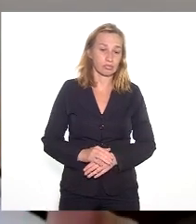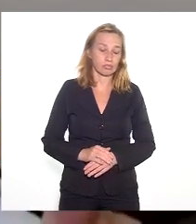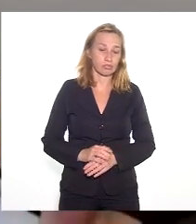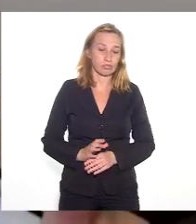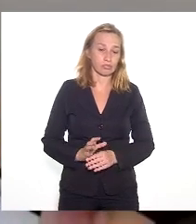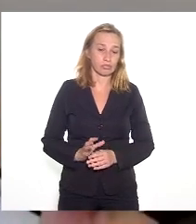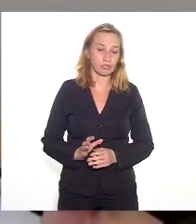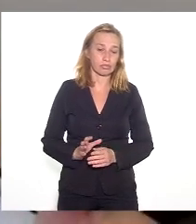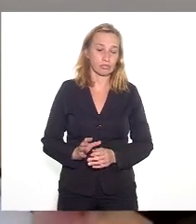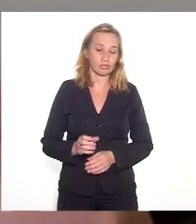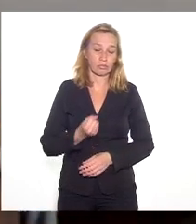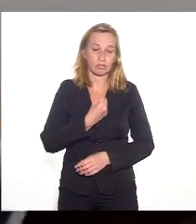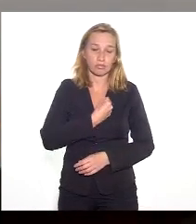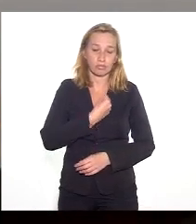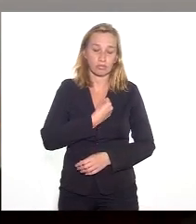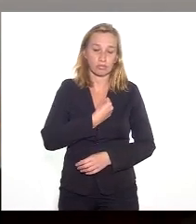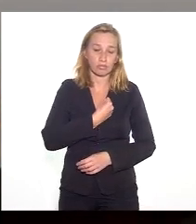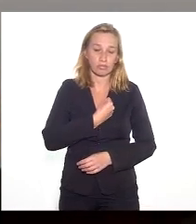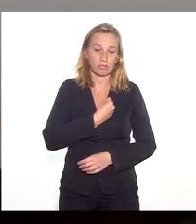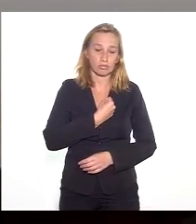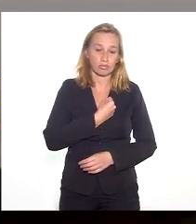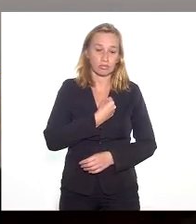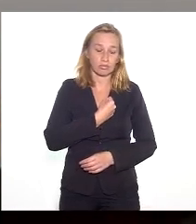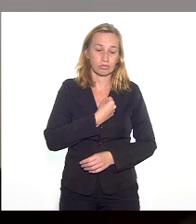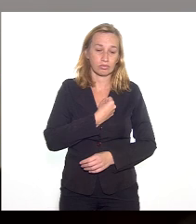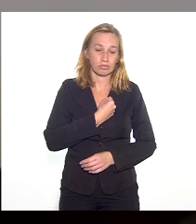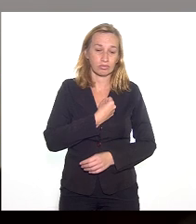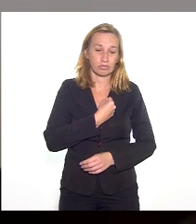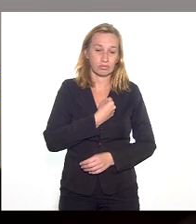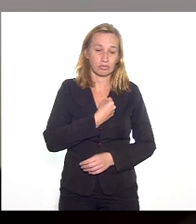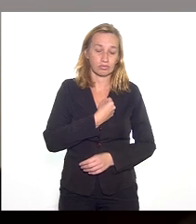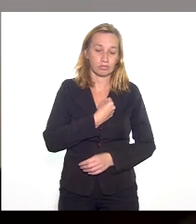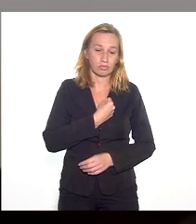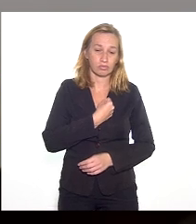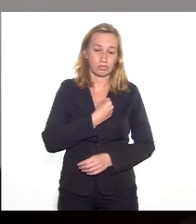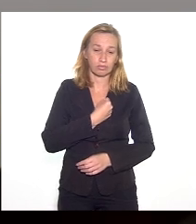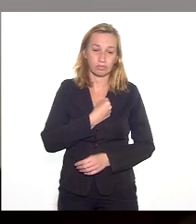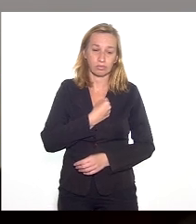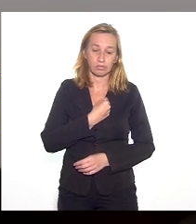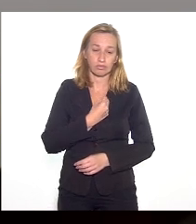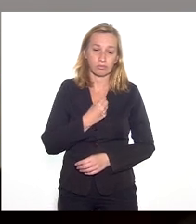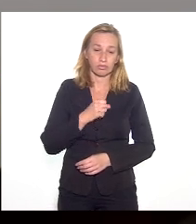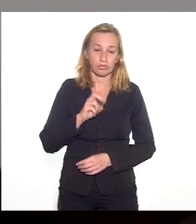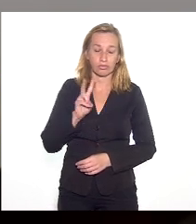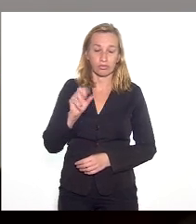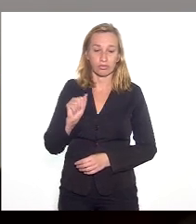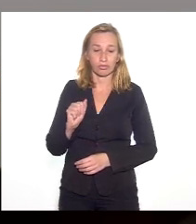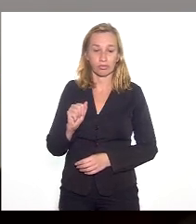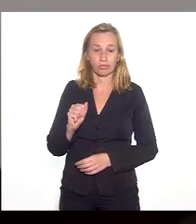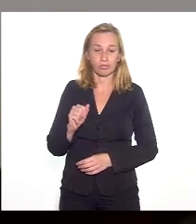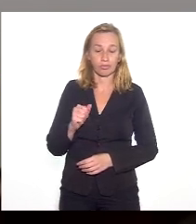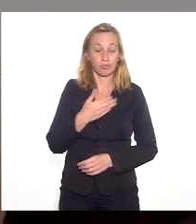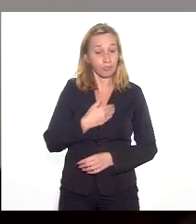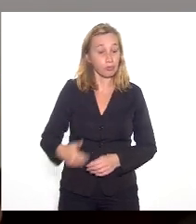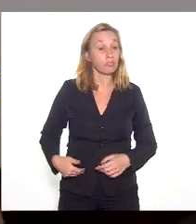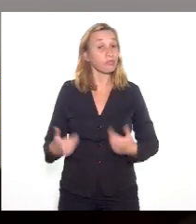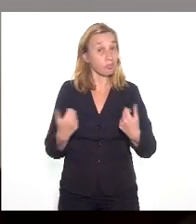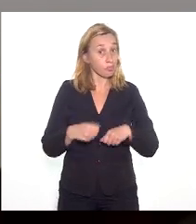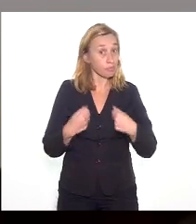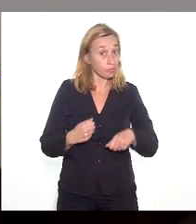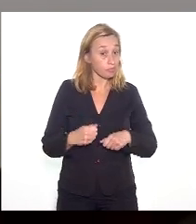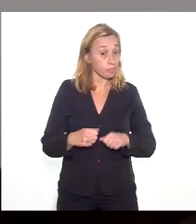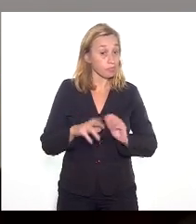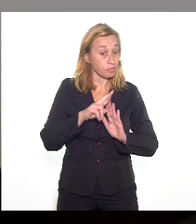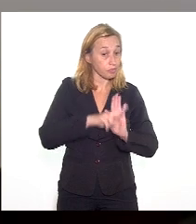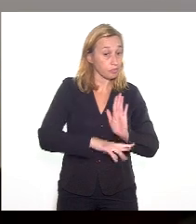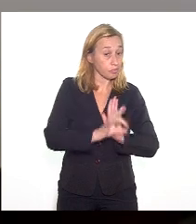de cargos públicos. Ora, se há acumulação indevida de cargos públicos, o deputado Eliomar Coelho, é preciso adotar o remédio